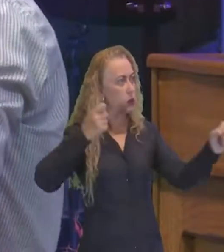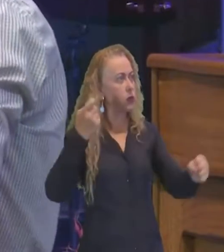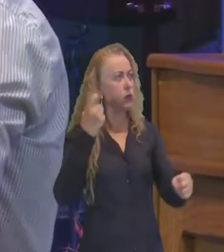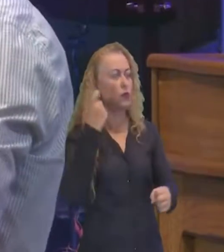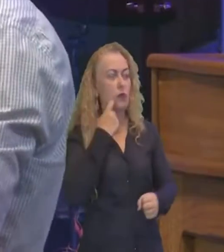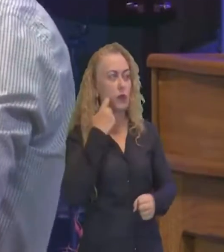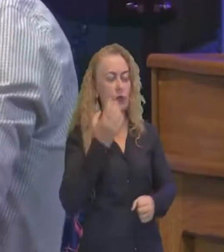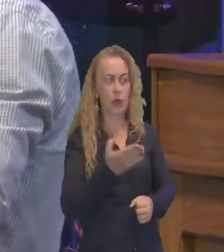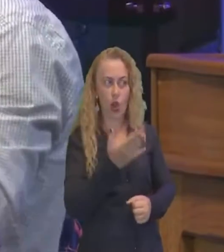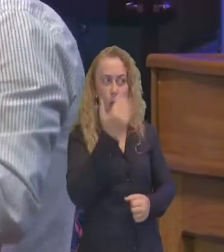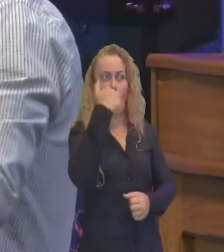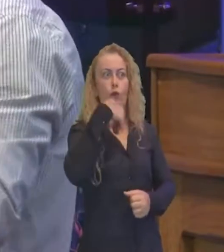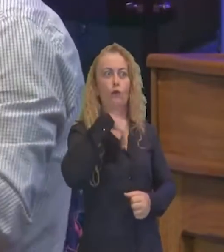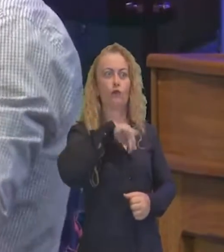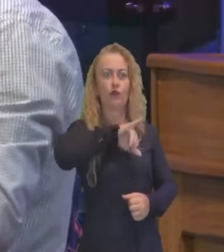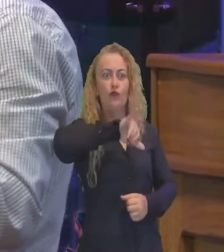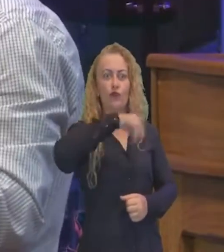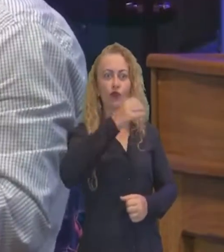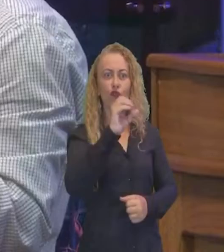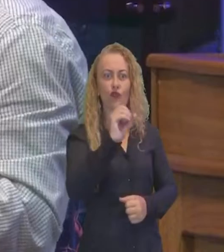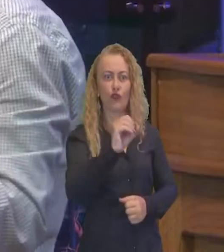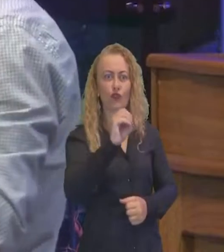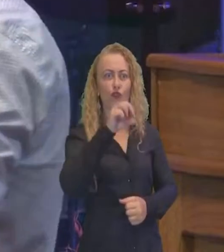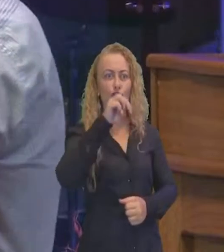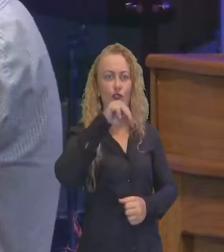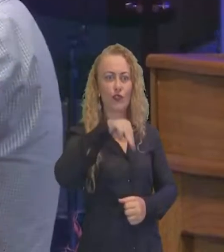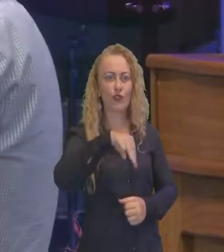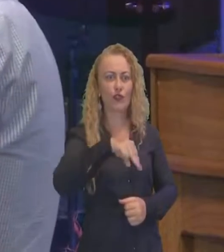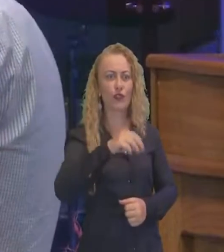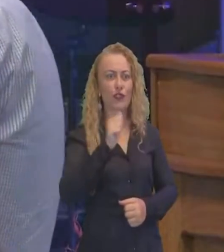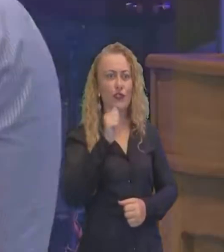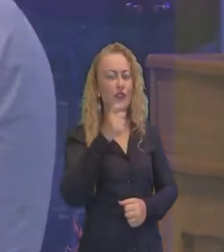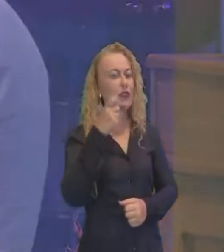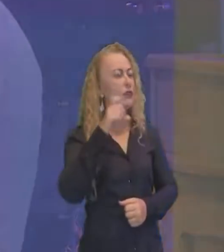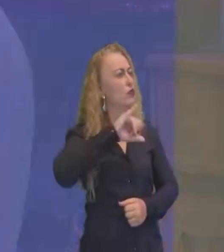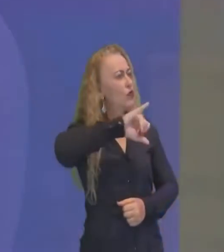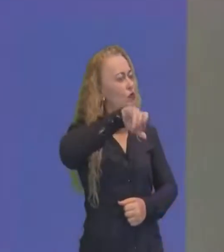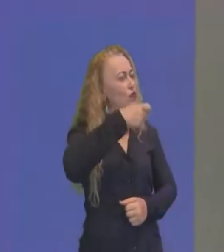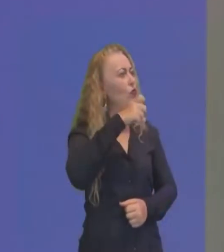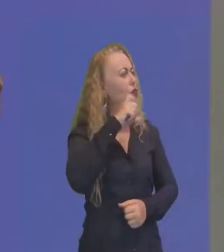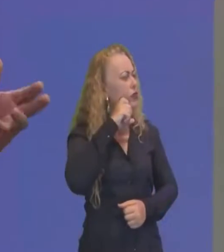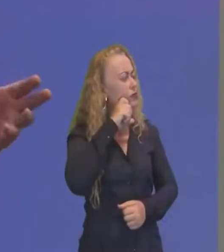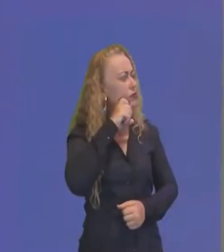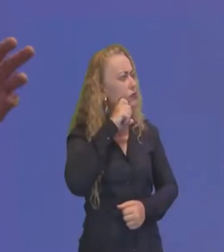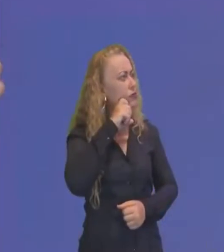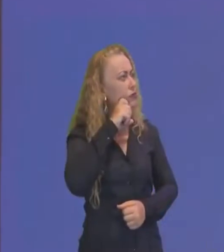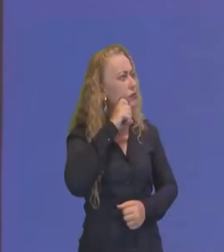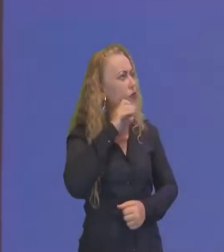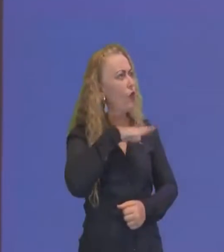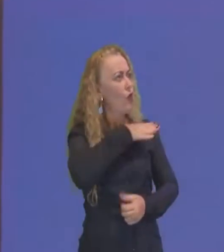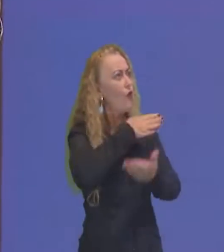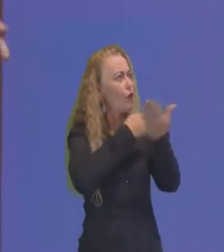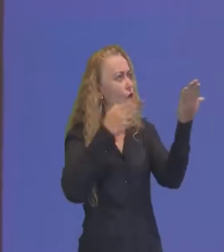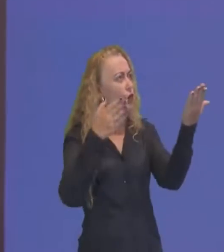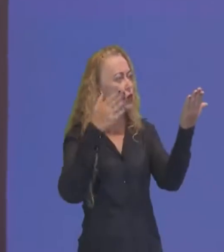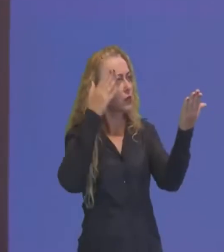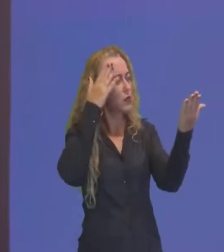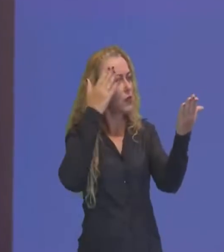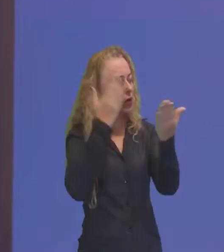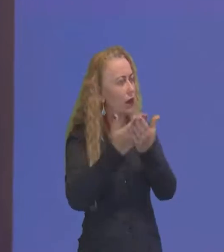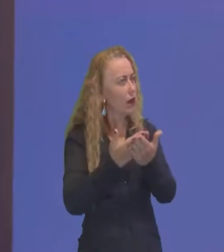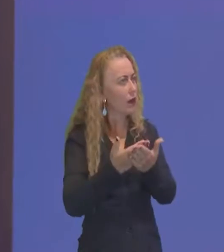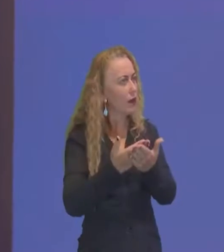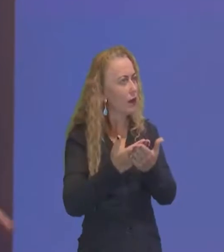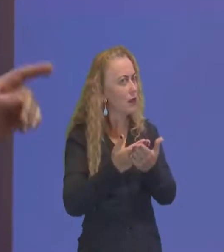pessoal fica assim, porque um grande peixe engolir, pastor, isso aí parece uma